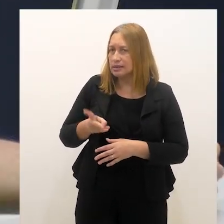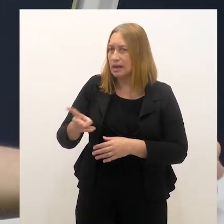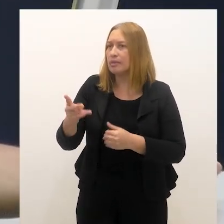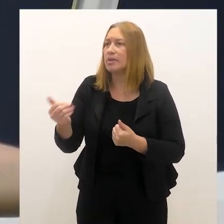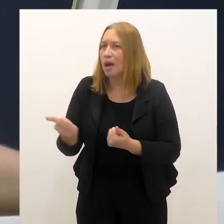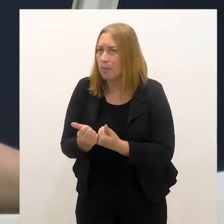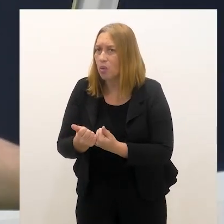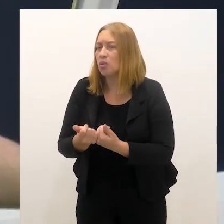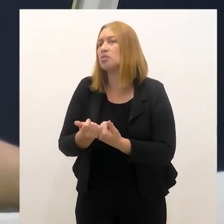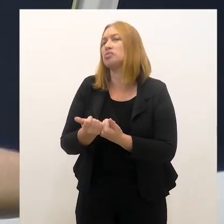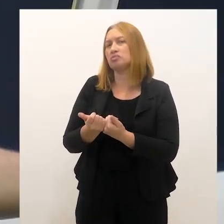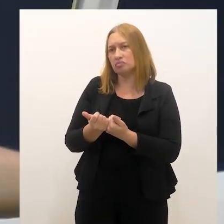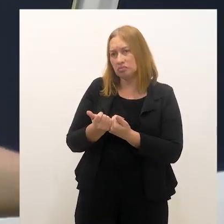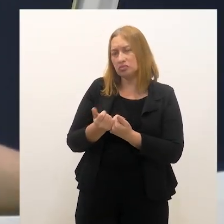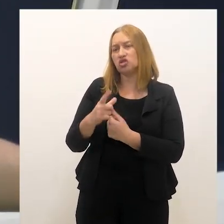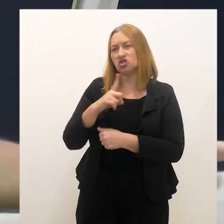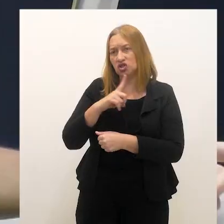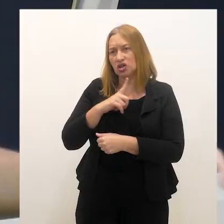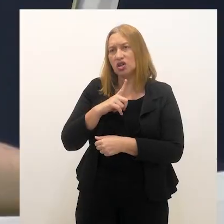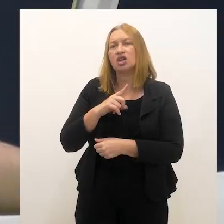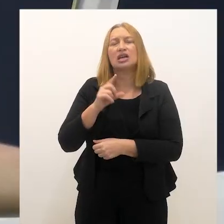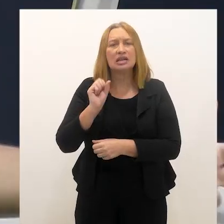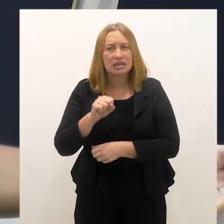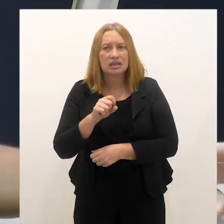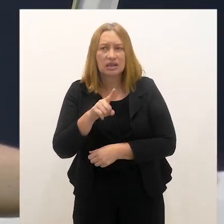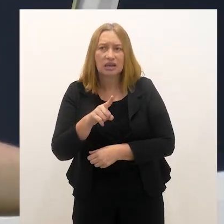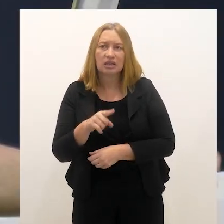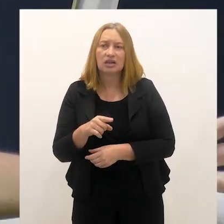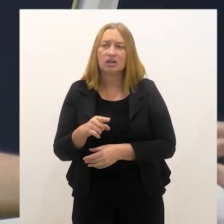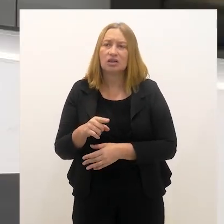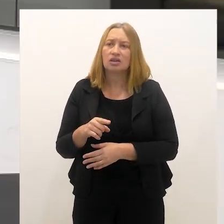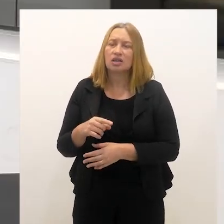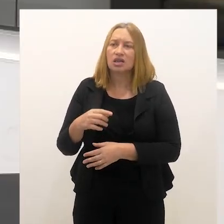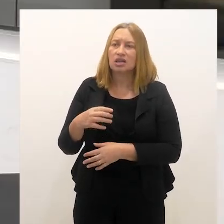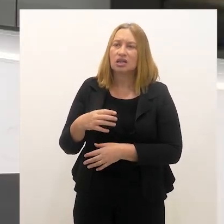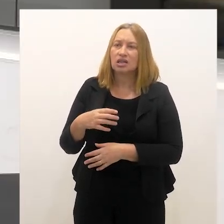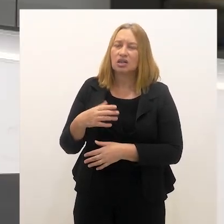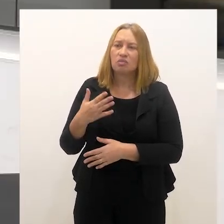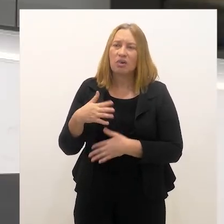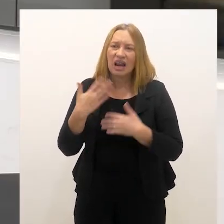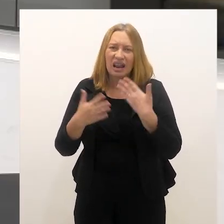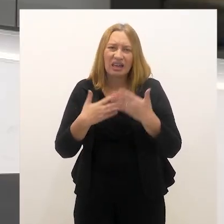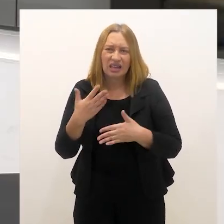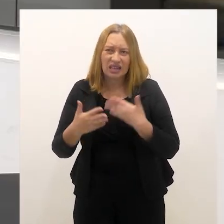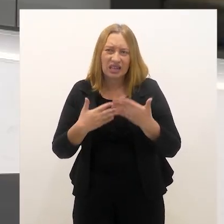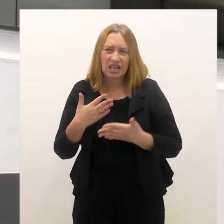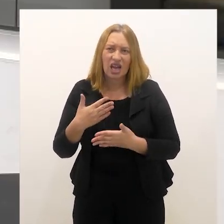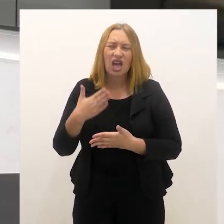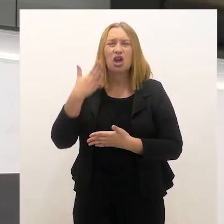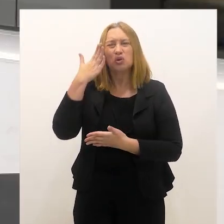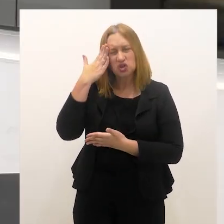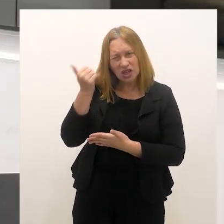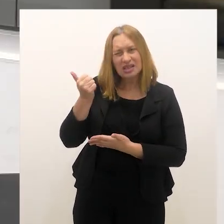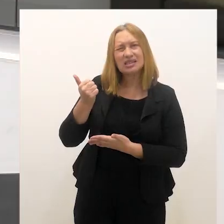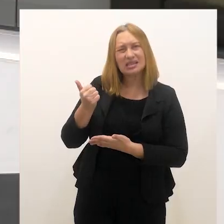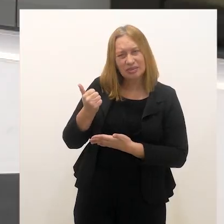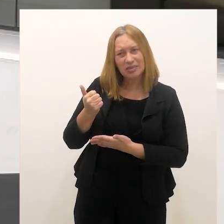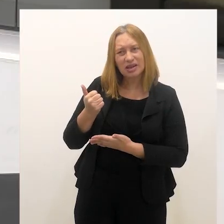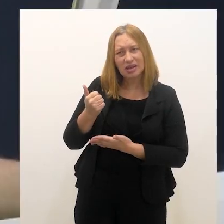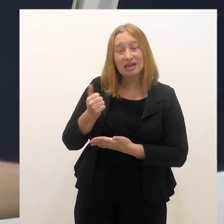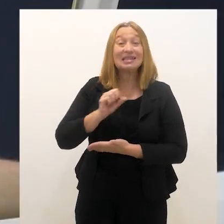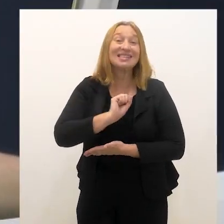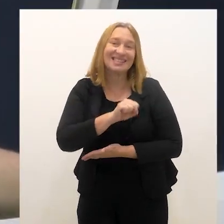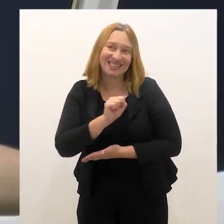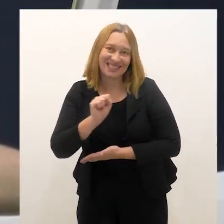sempre apoio. É isso aí, seja você mesmo. Uma pitada e tudo de mais. senso de humor. Eu já sabia,